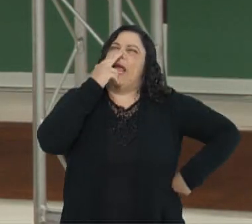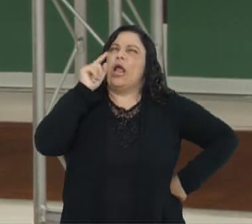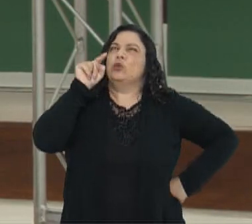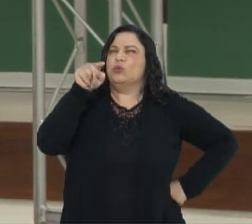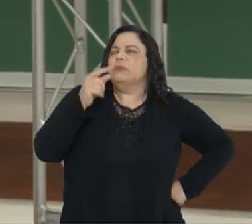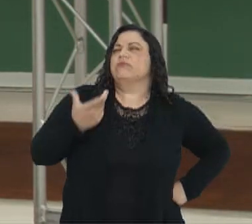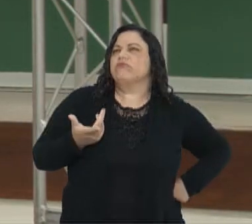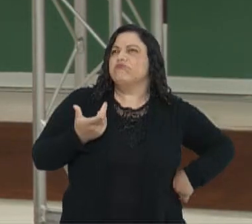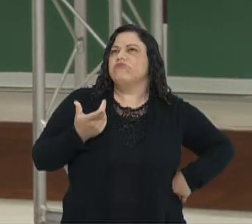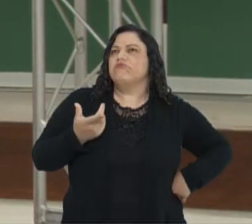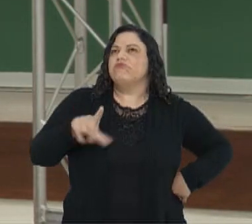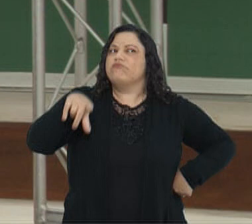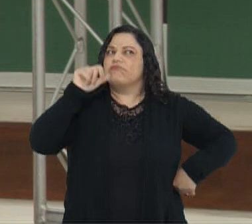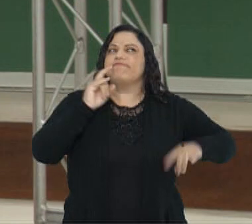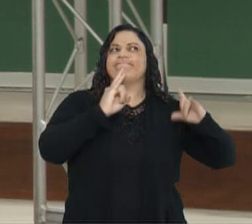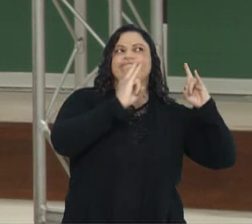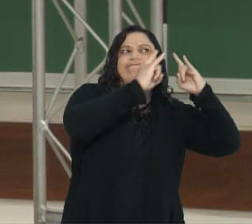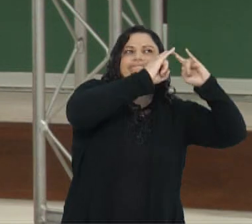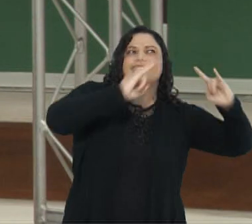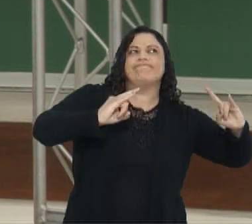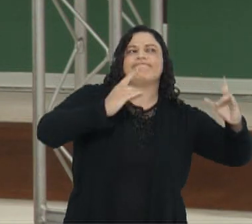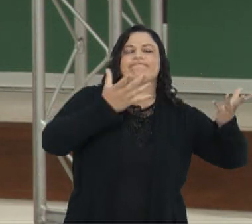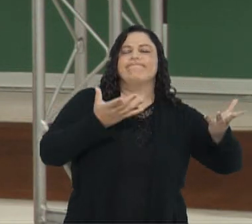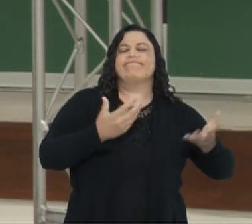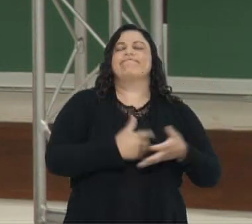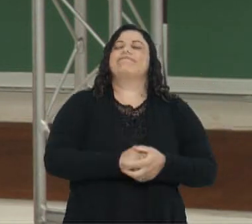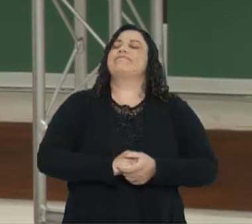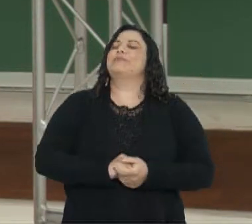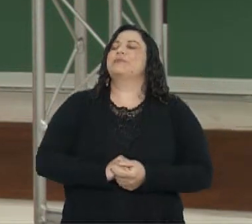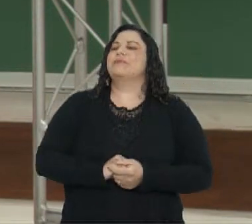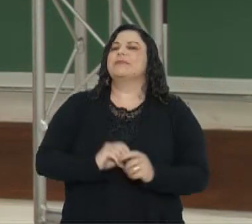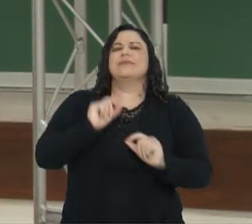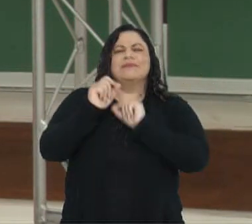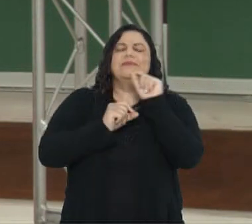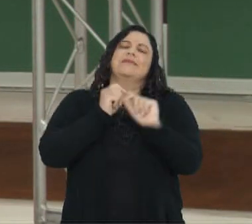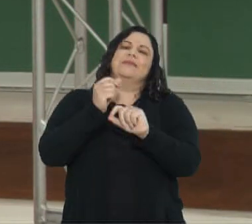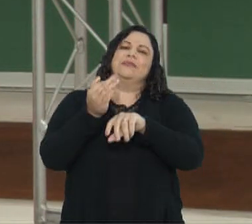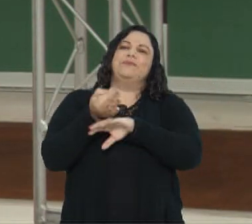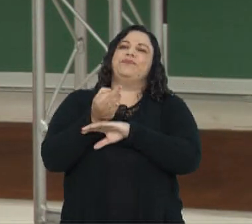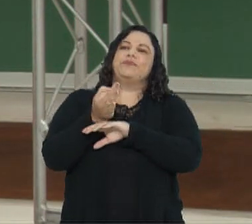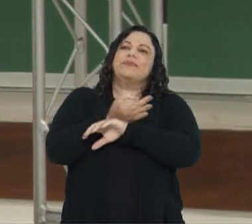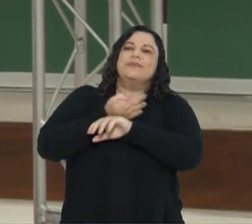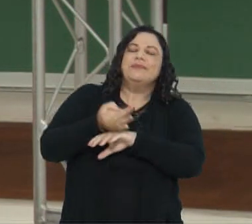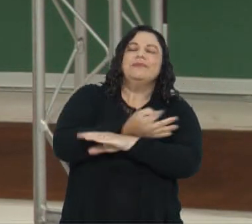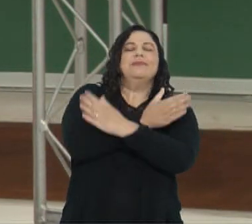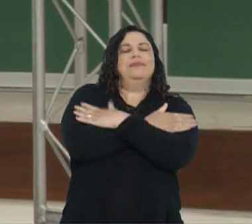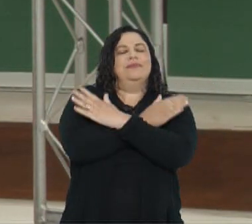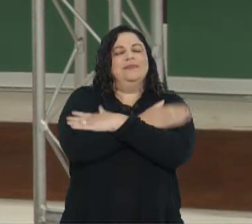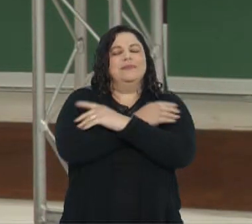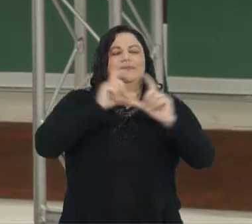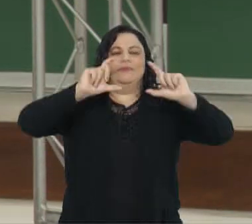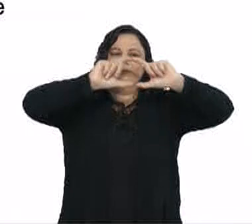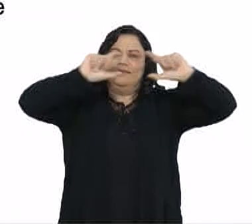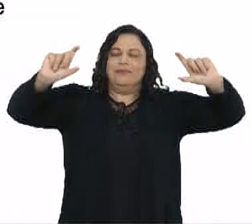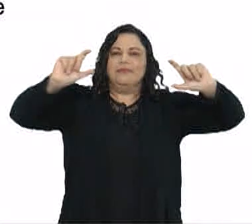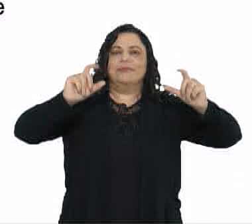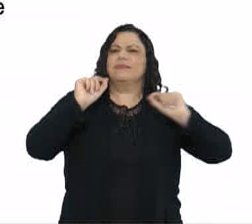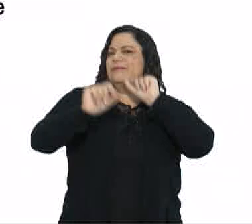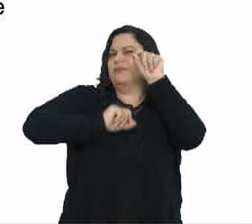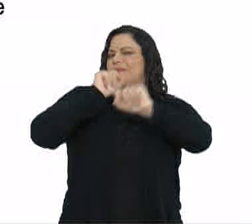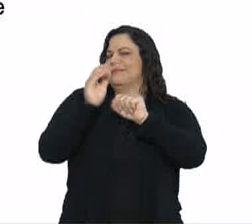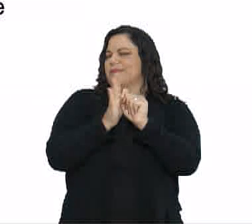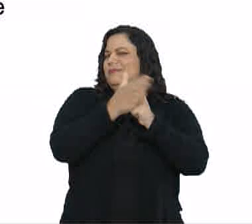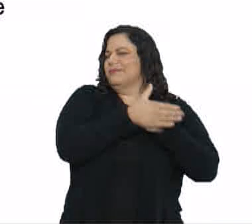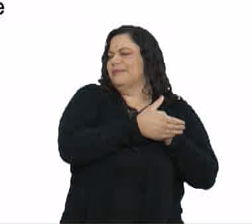uma narrativazinha ali das minhas férias e vamos ver qual é o sujeito ali, né? Observe a